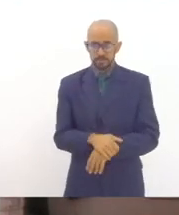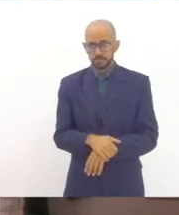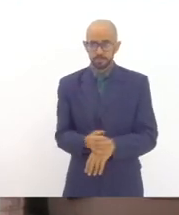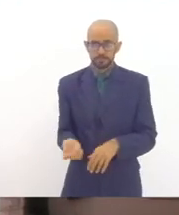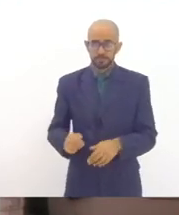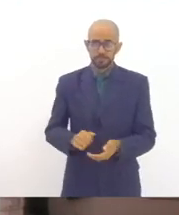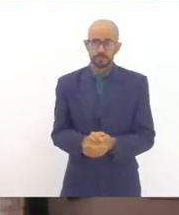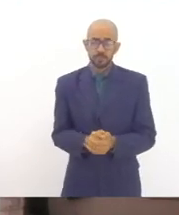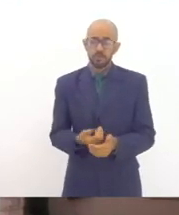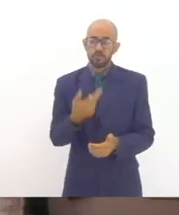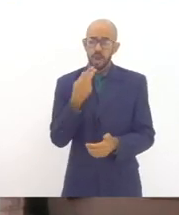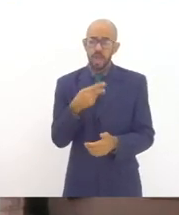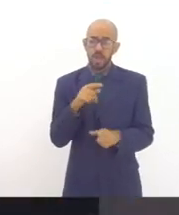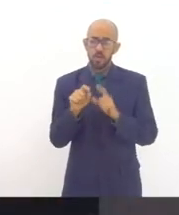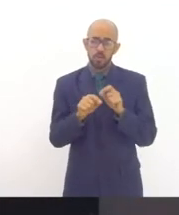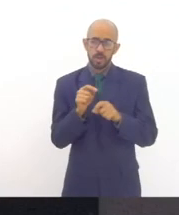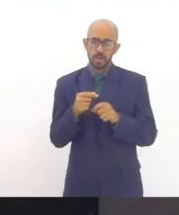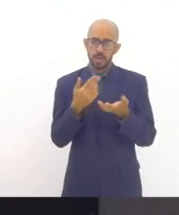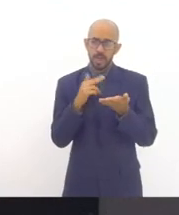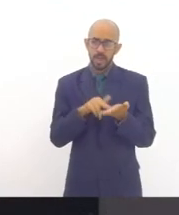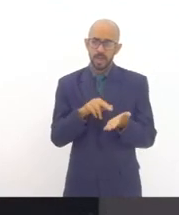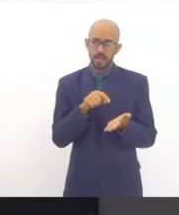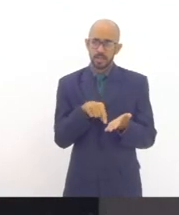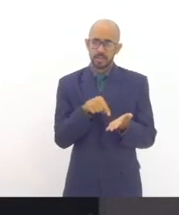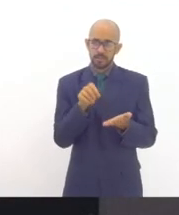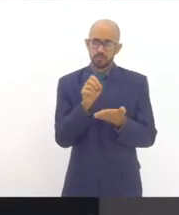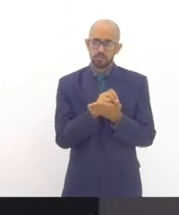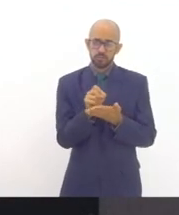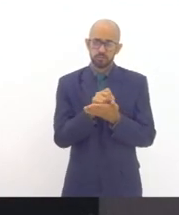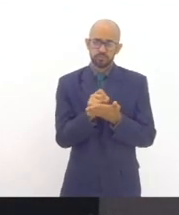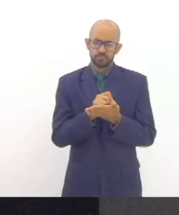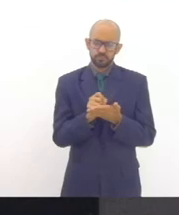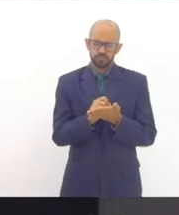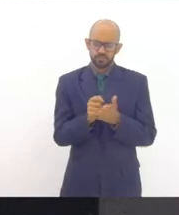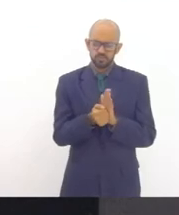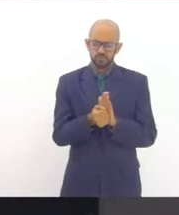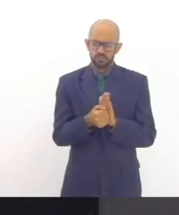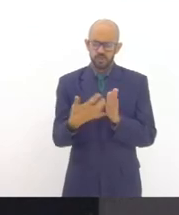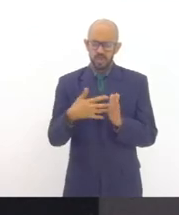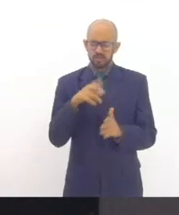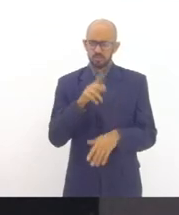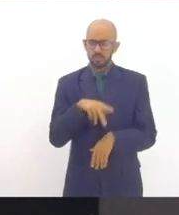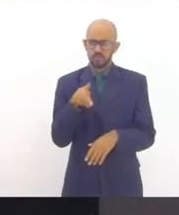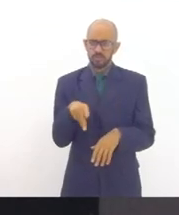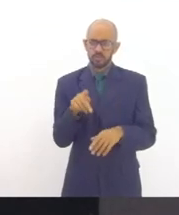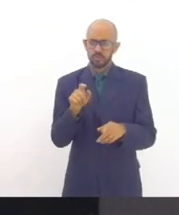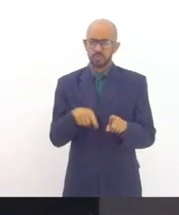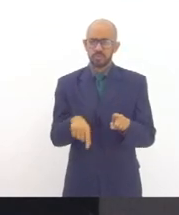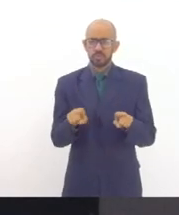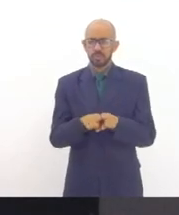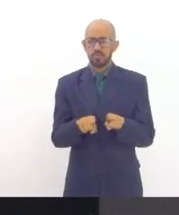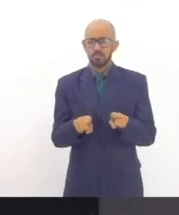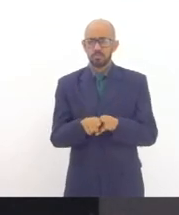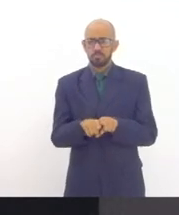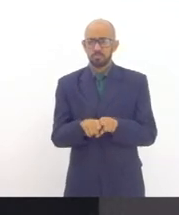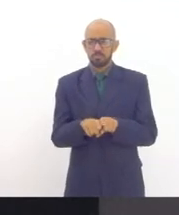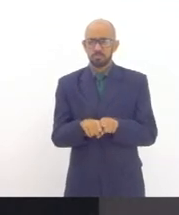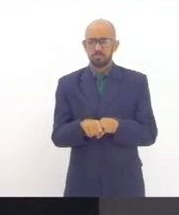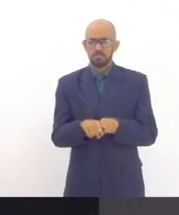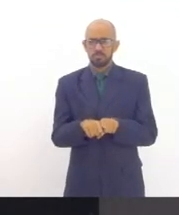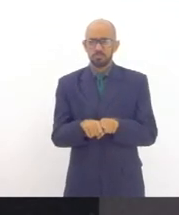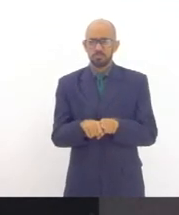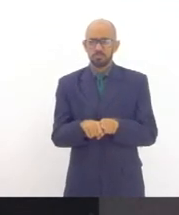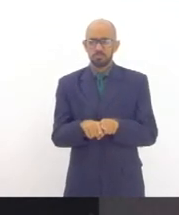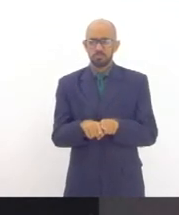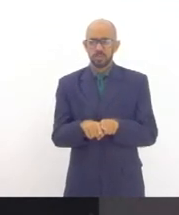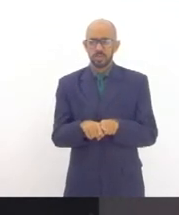retomando que essa carta foi uma carta escrita por vários professores e submetida aos professores que